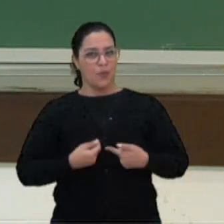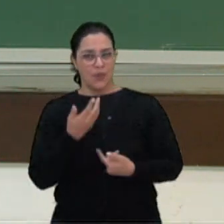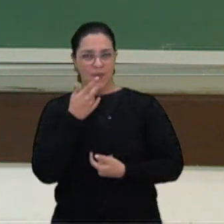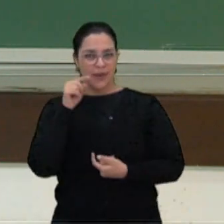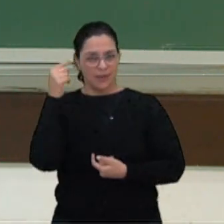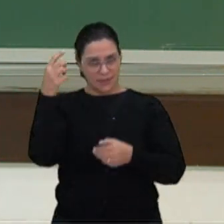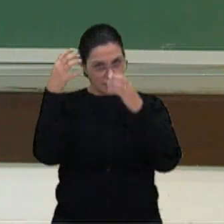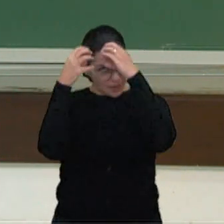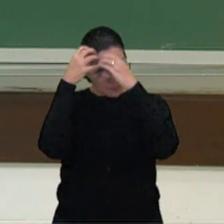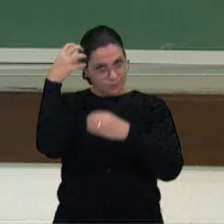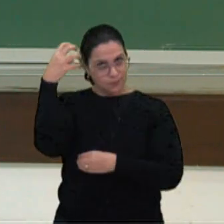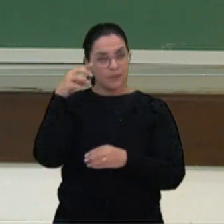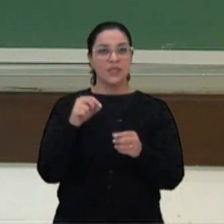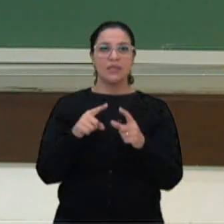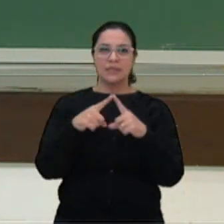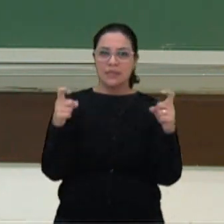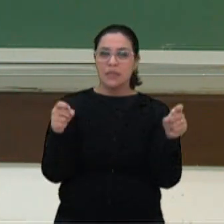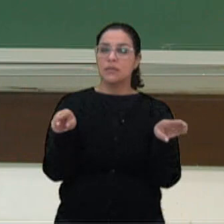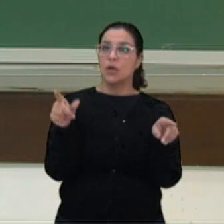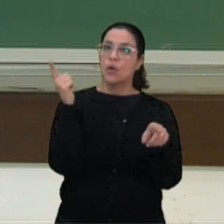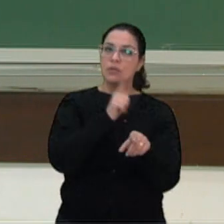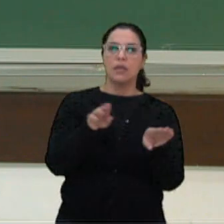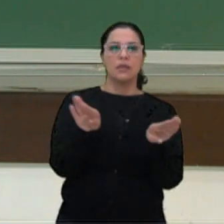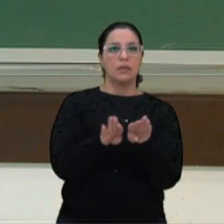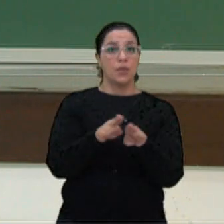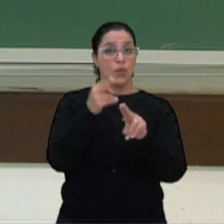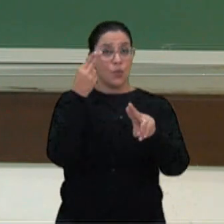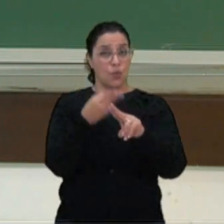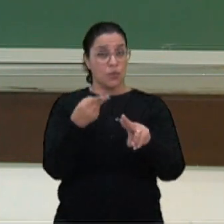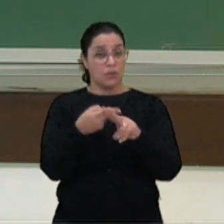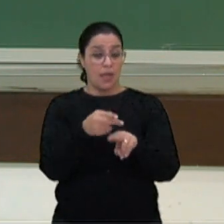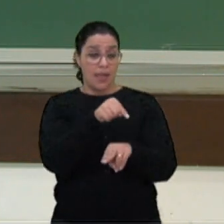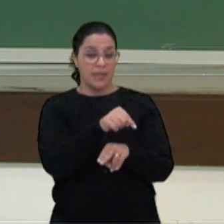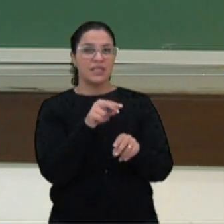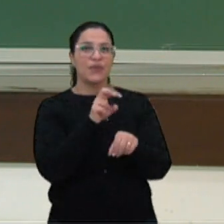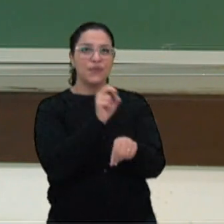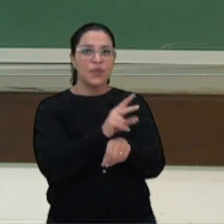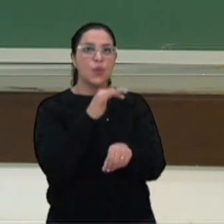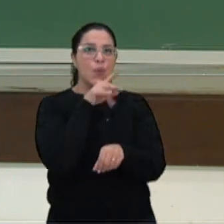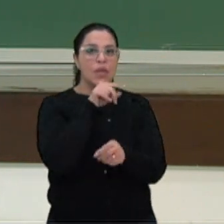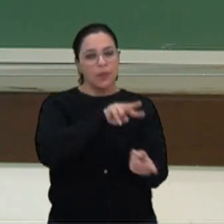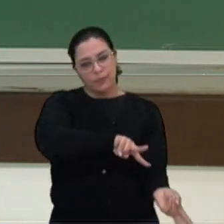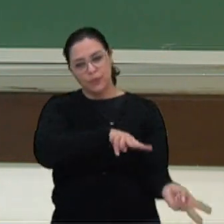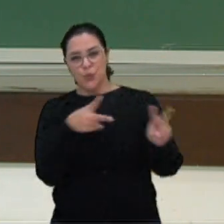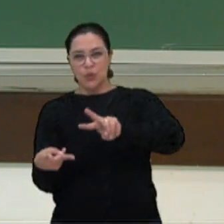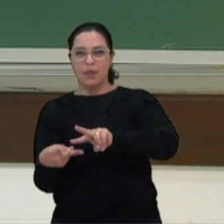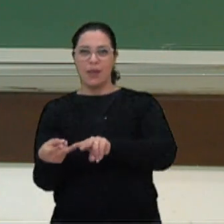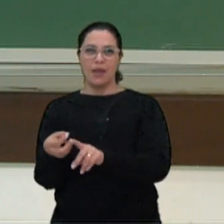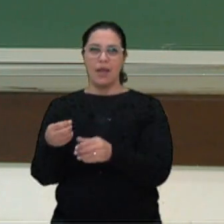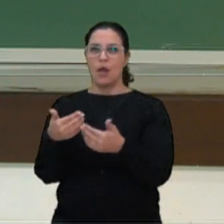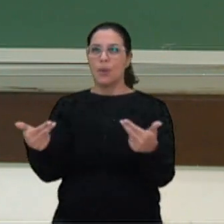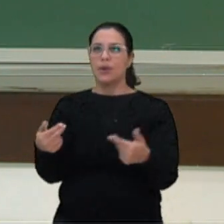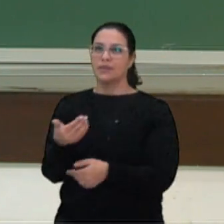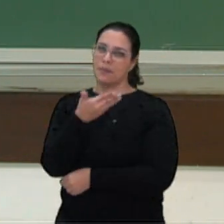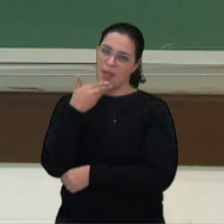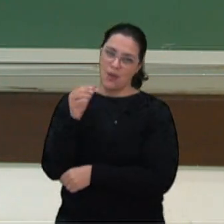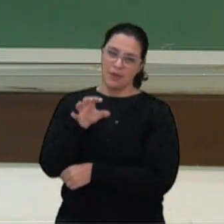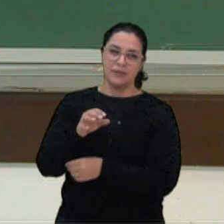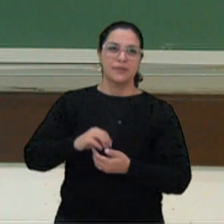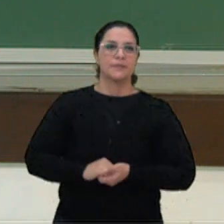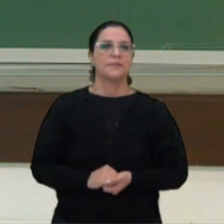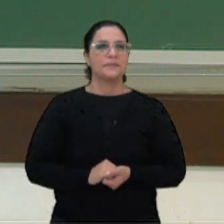Então, ciência está conseguindo usar, né, uma coisa que é ruim e transformar ela numa coisa melhorzinha, vamos dizer